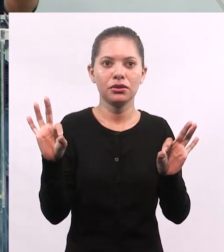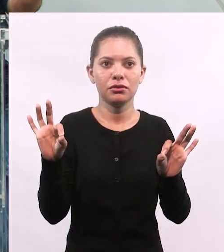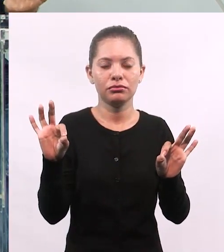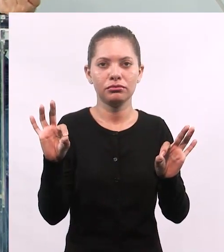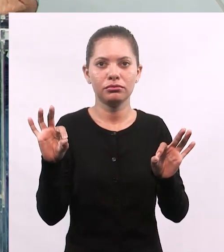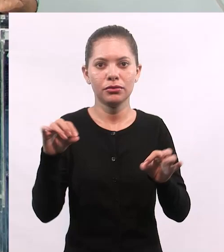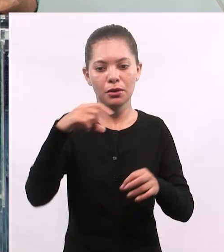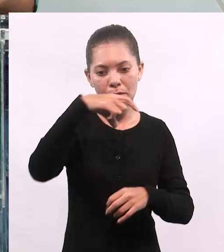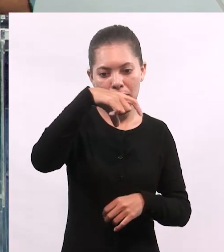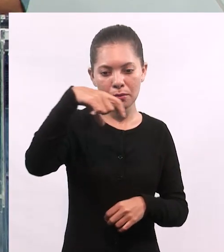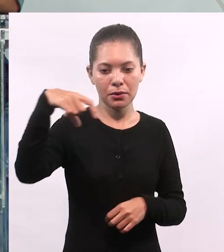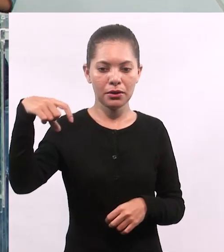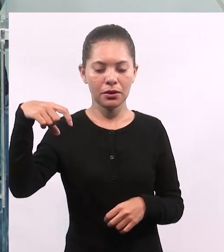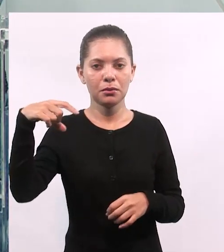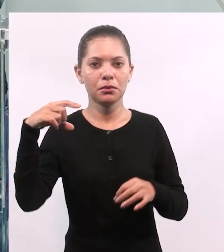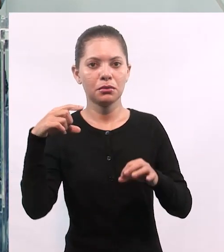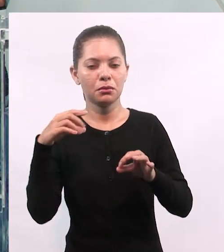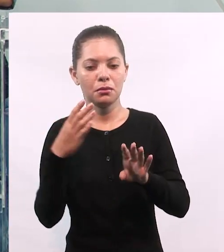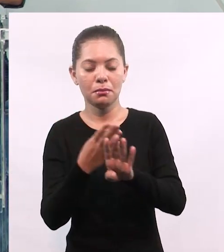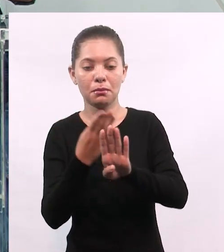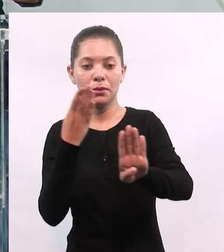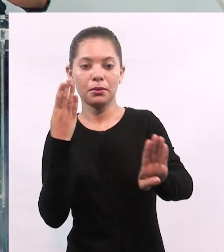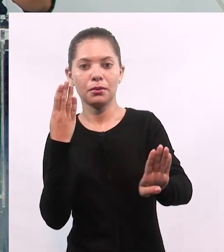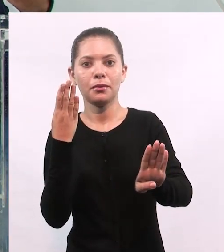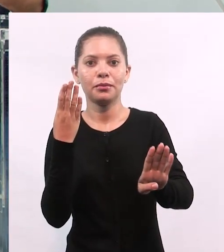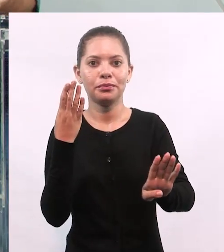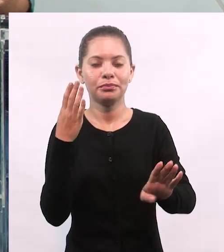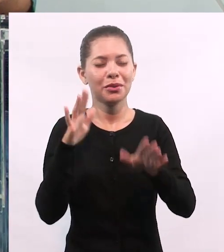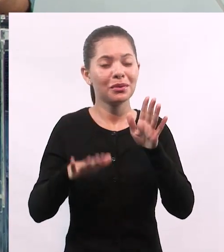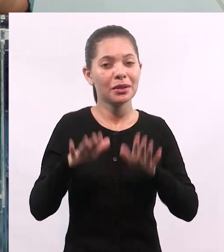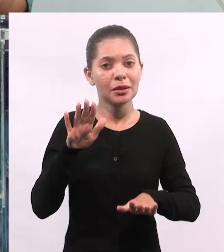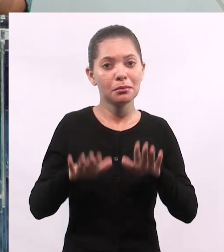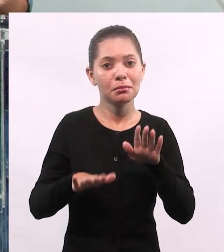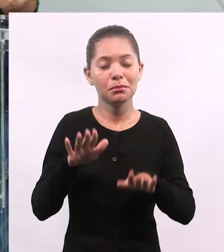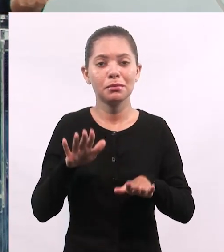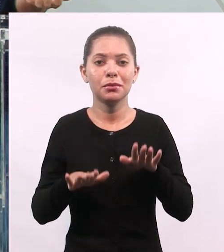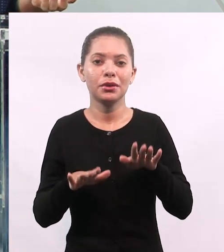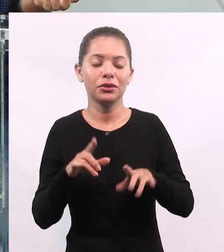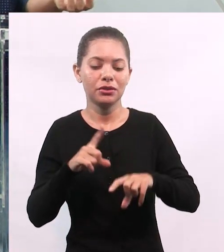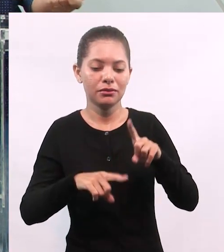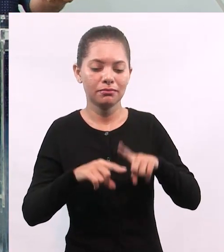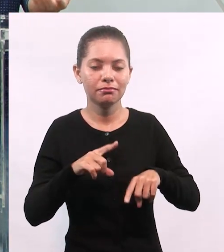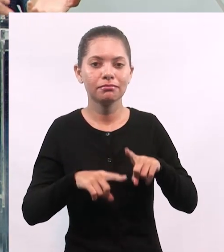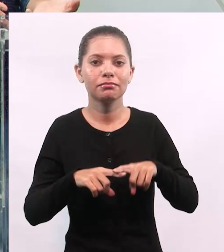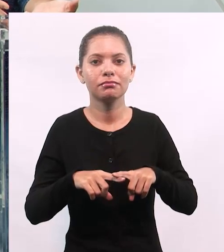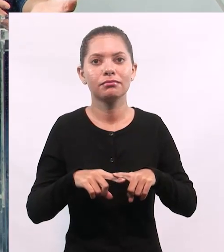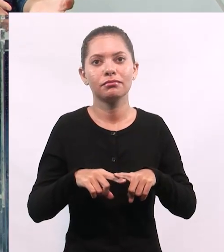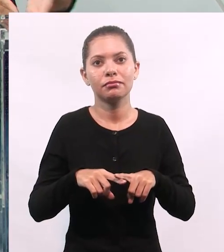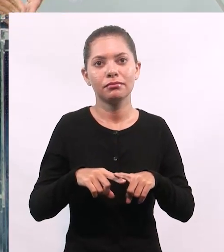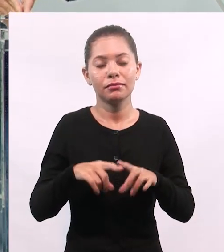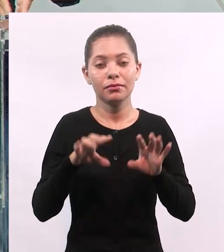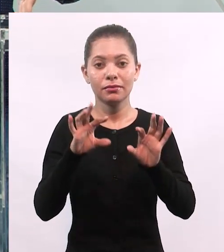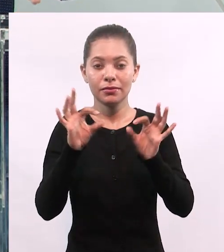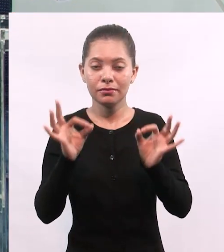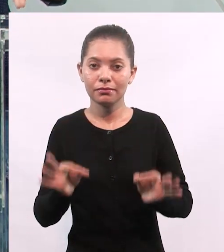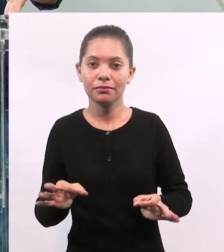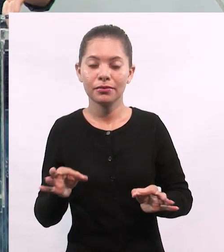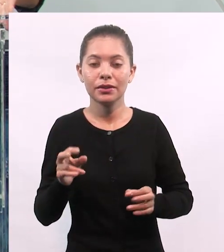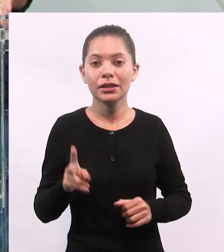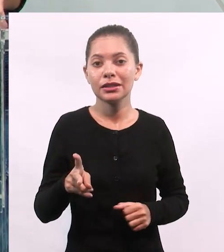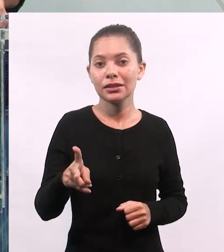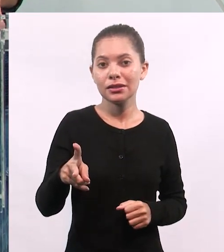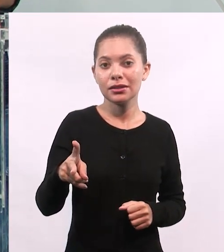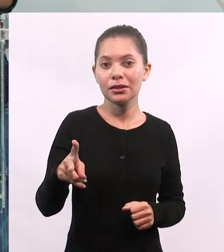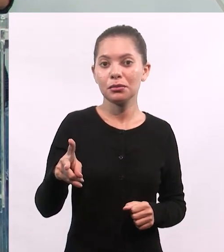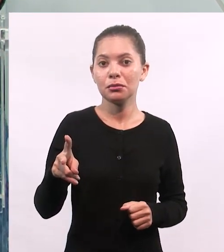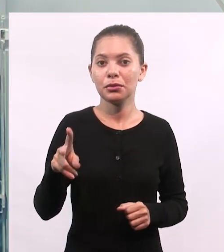ter uma precisão maior. Então, dependendo da precisão, é que eu vou escolher o instrumento de medida para garantir essa precisão. Mas a gente sempre